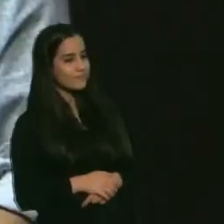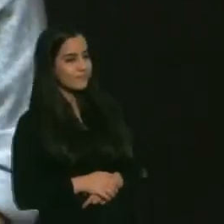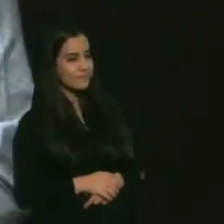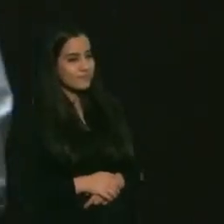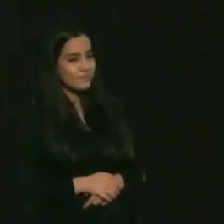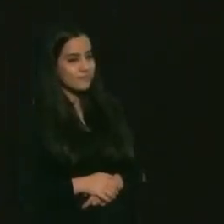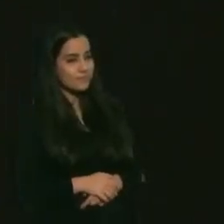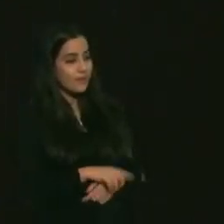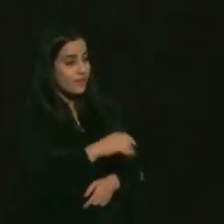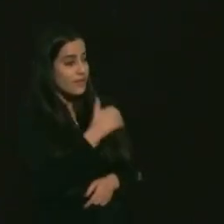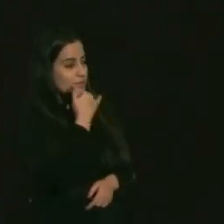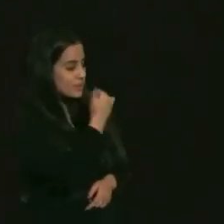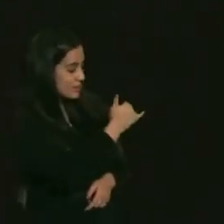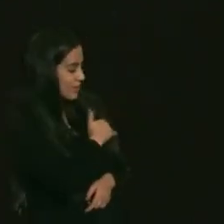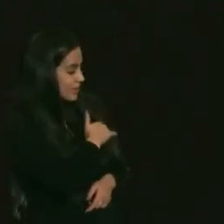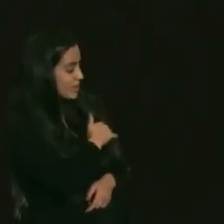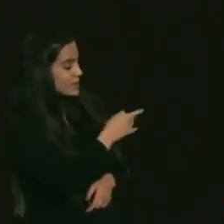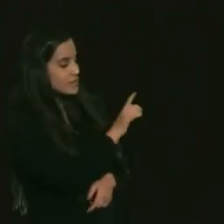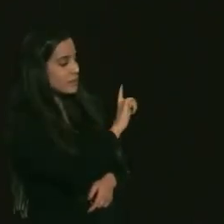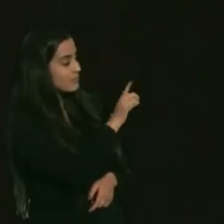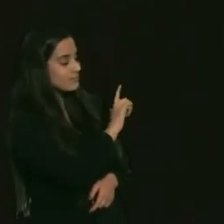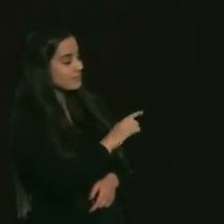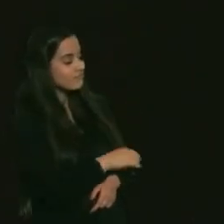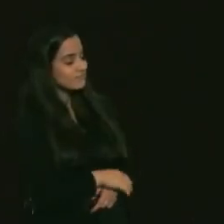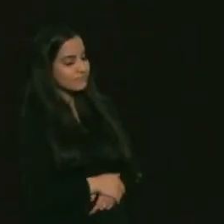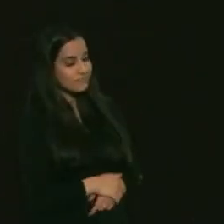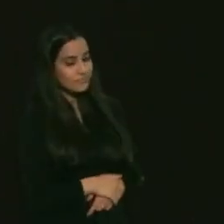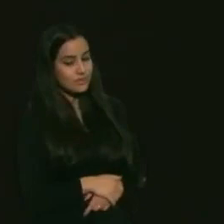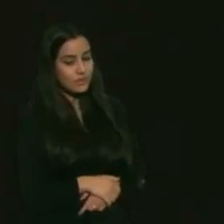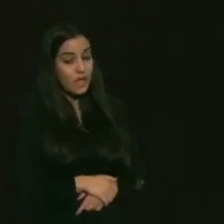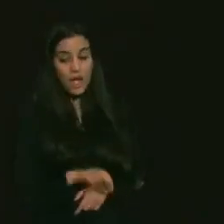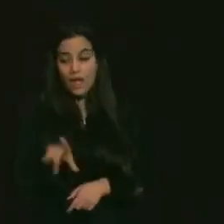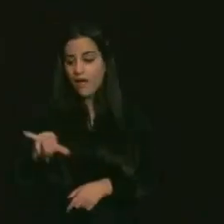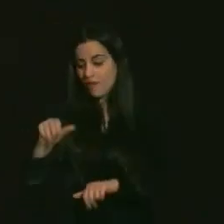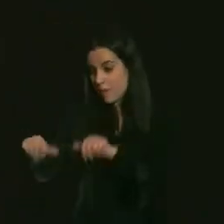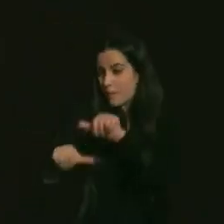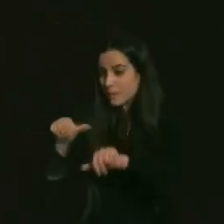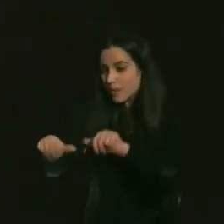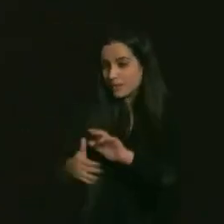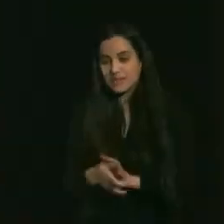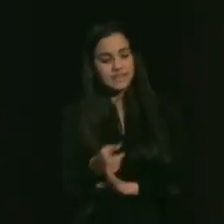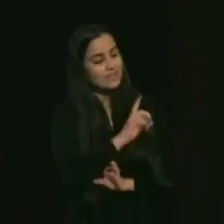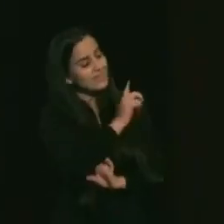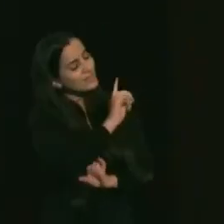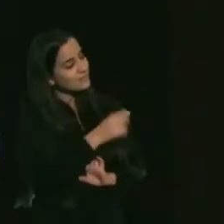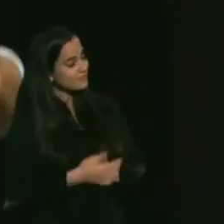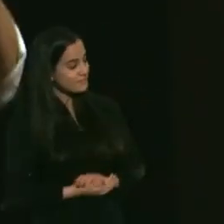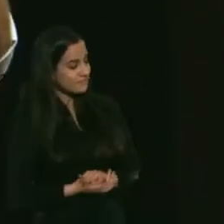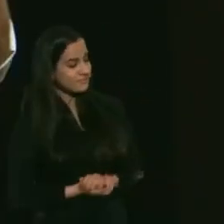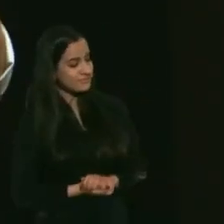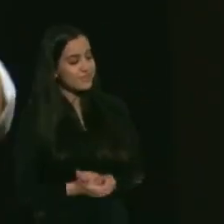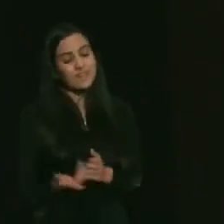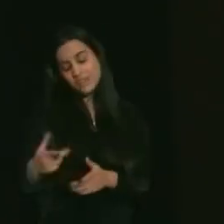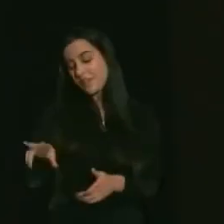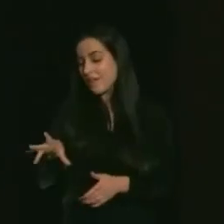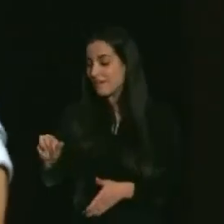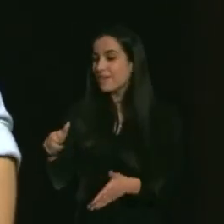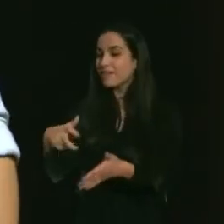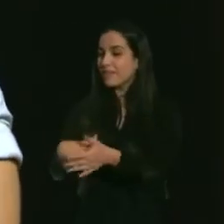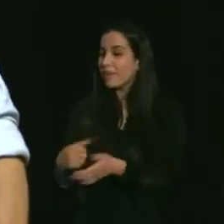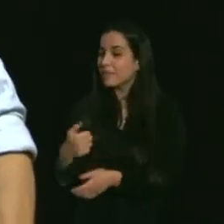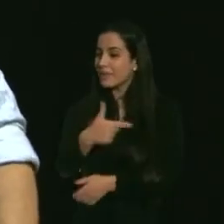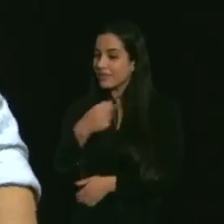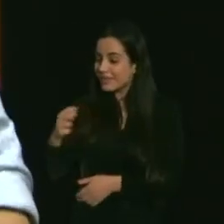Vai pedir perdão pro papai? Ela disse: não. Você vai mudar de atitude, filha? Não. Falei: então você vai ficar de castigo mais